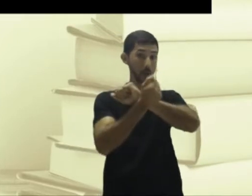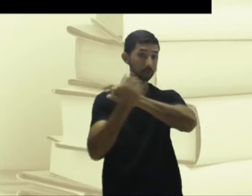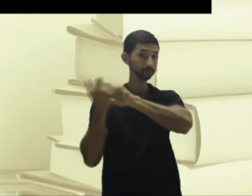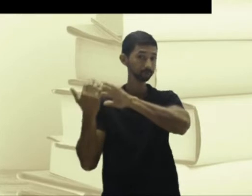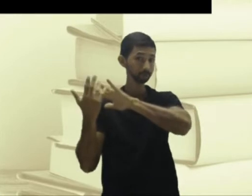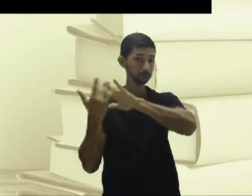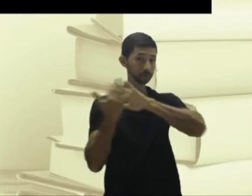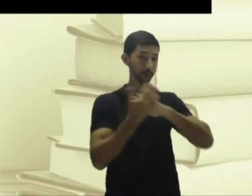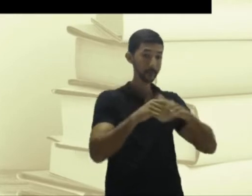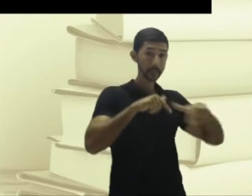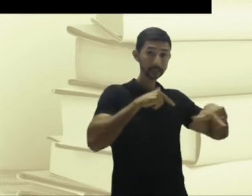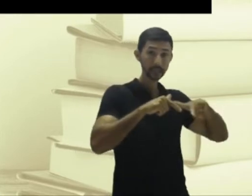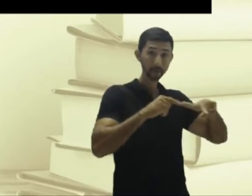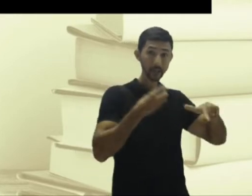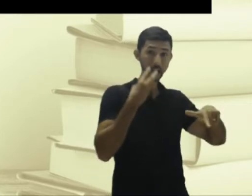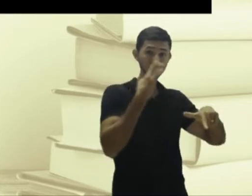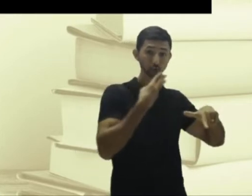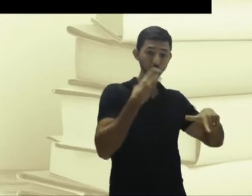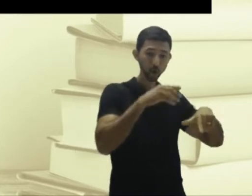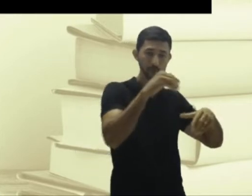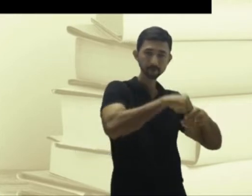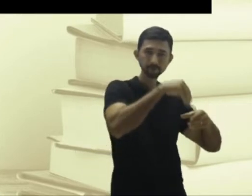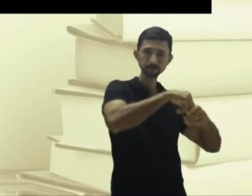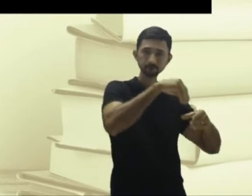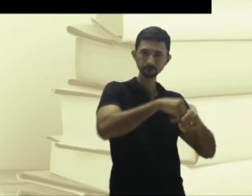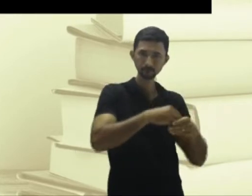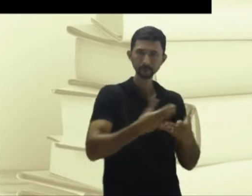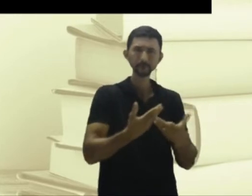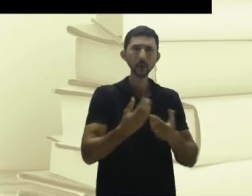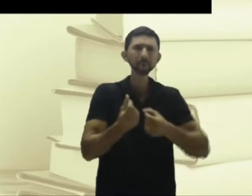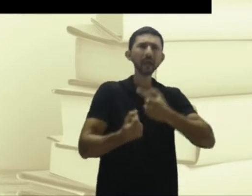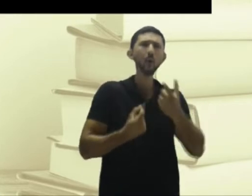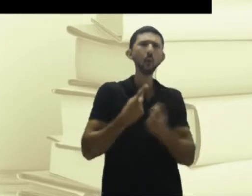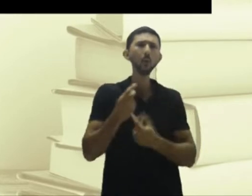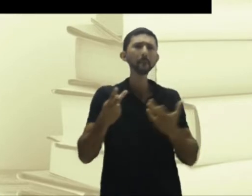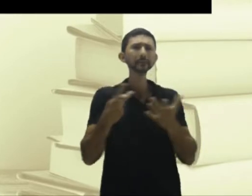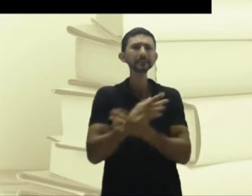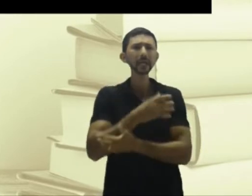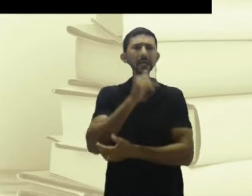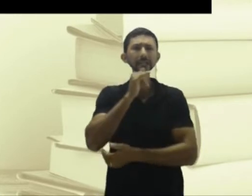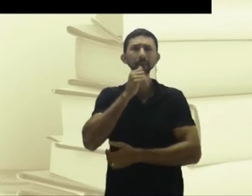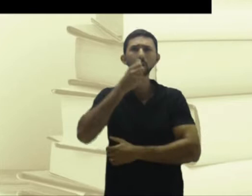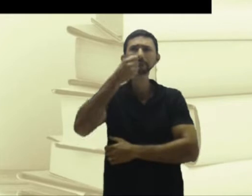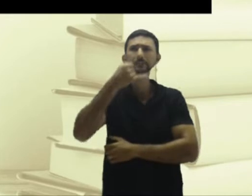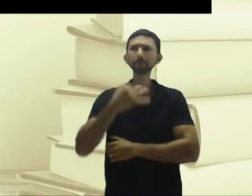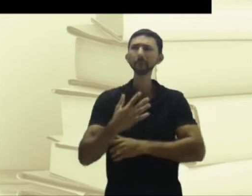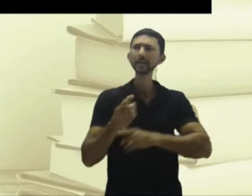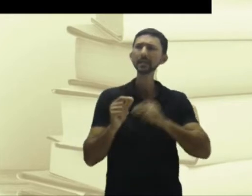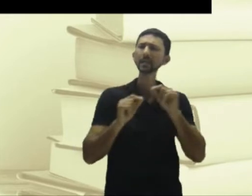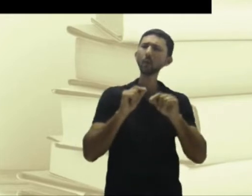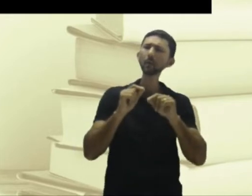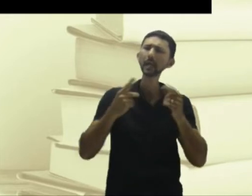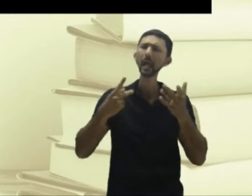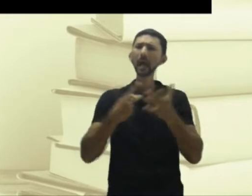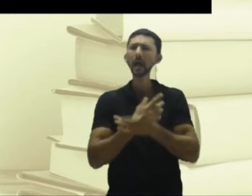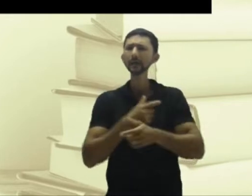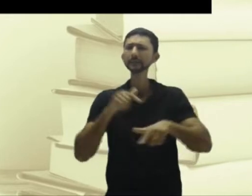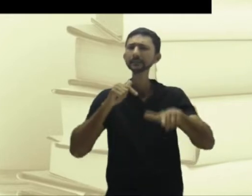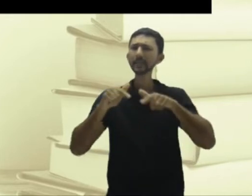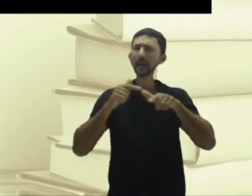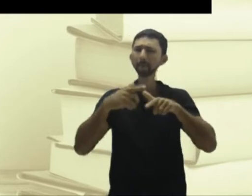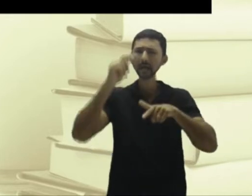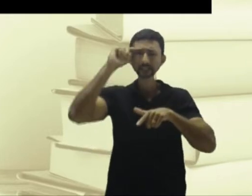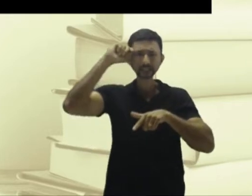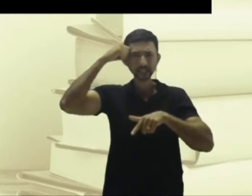de açúcar. Alguns fatores explicam, de fato, a preponderância da mão de obra